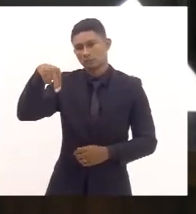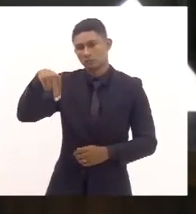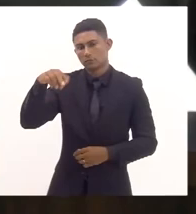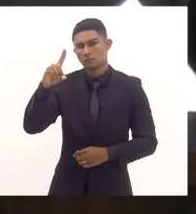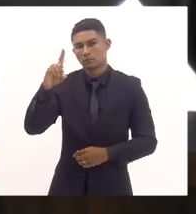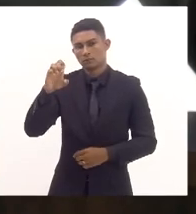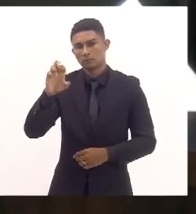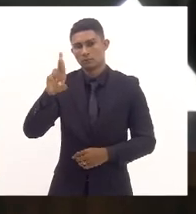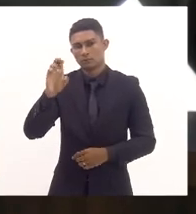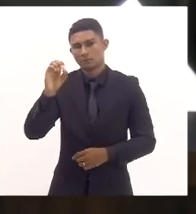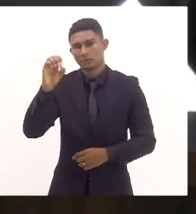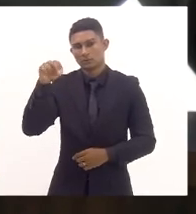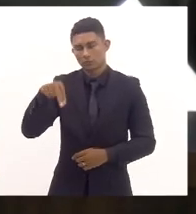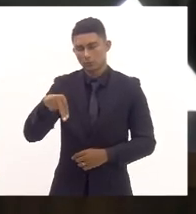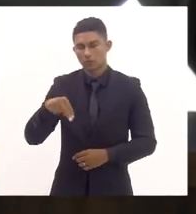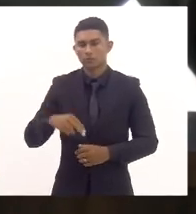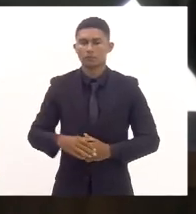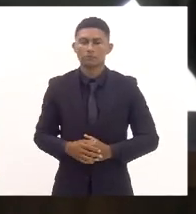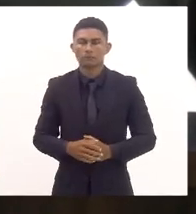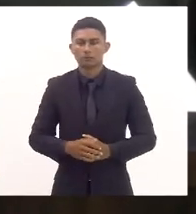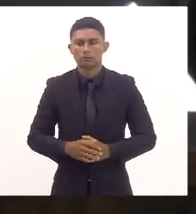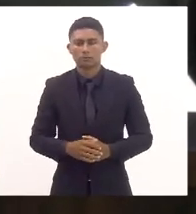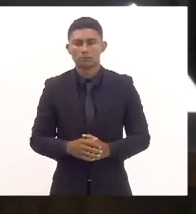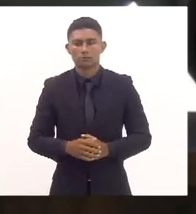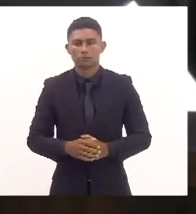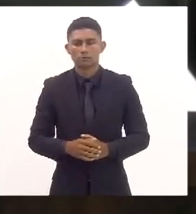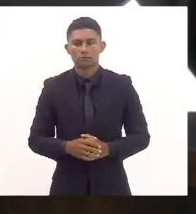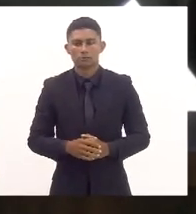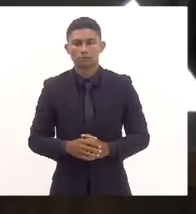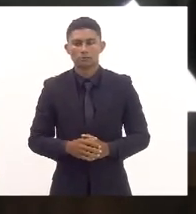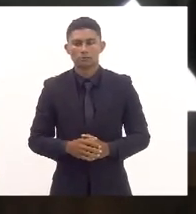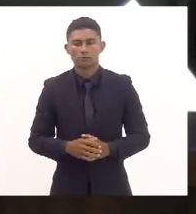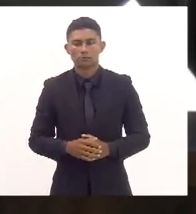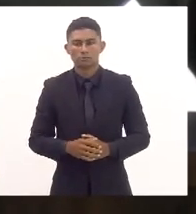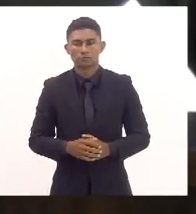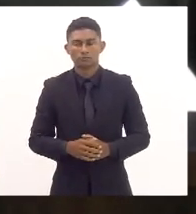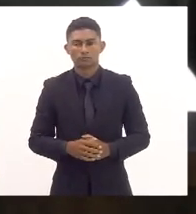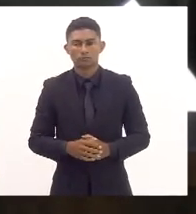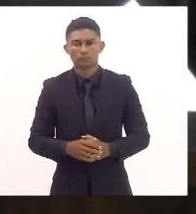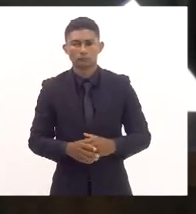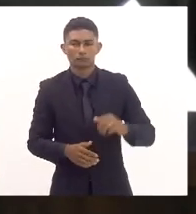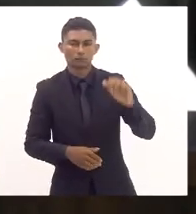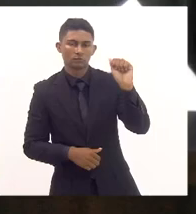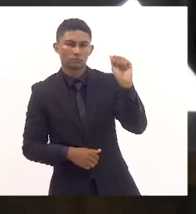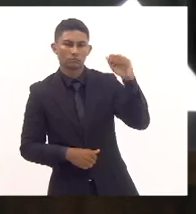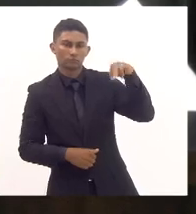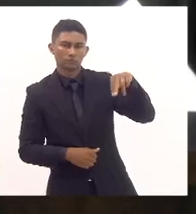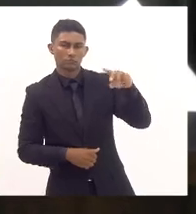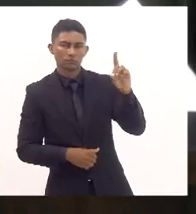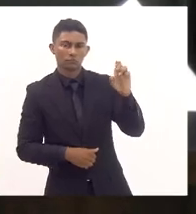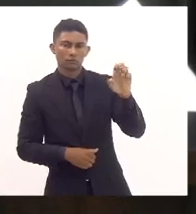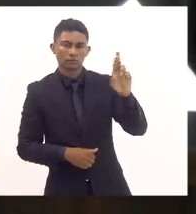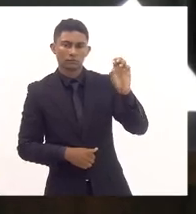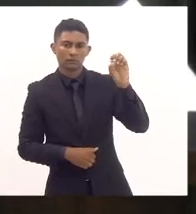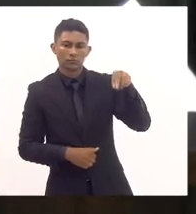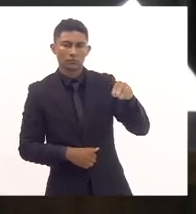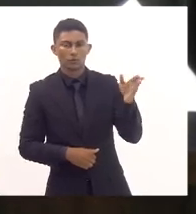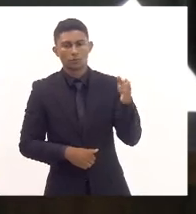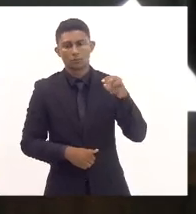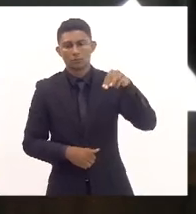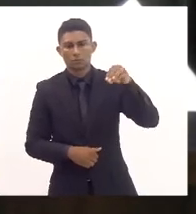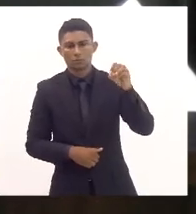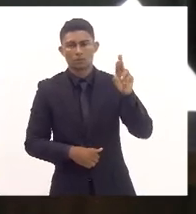Alexandre Deputado hã deixou Anderson Alexandre Deputado Anderson Moraes Deputado